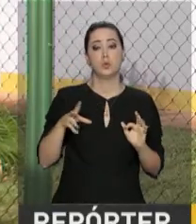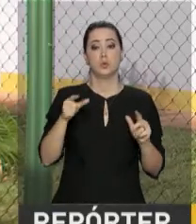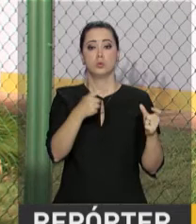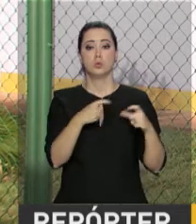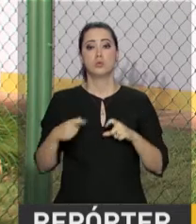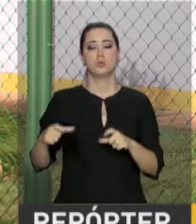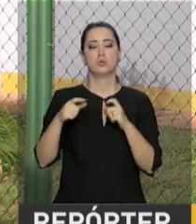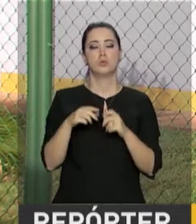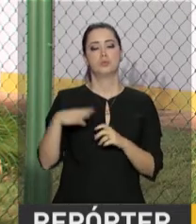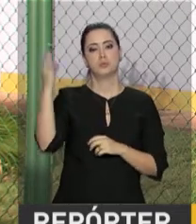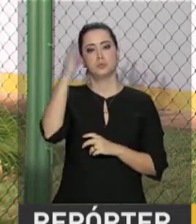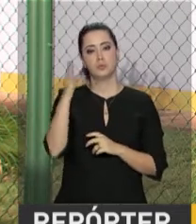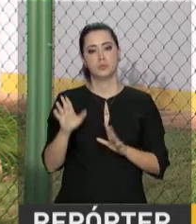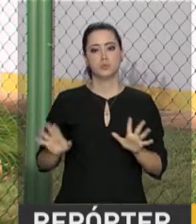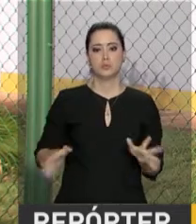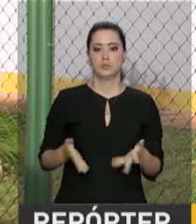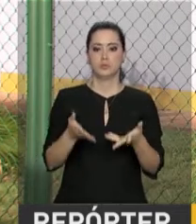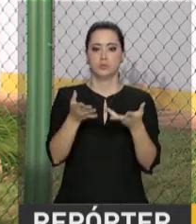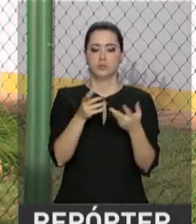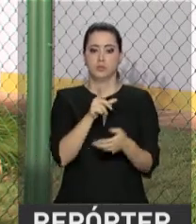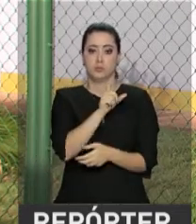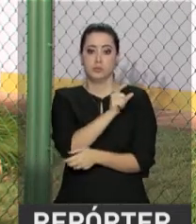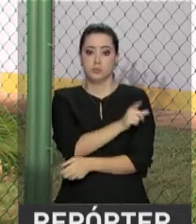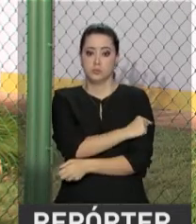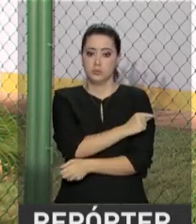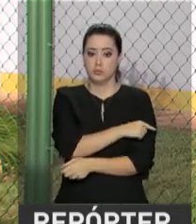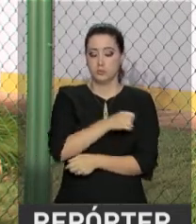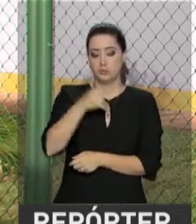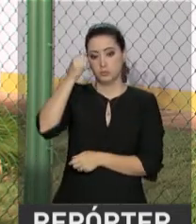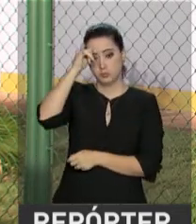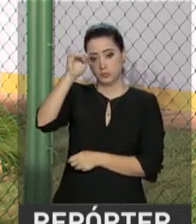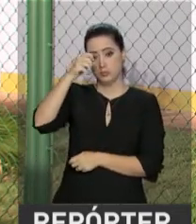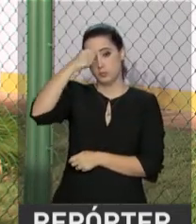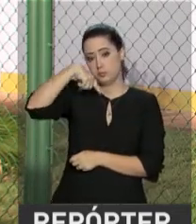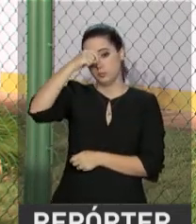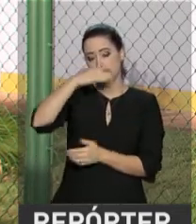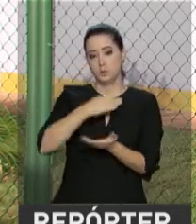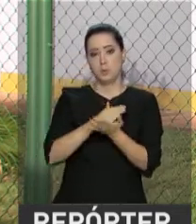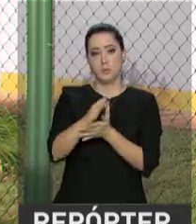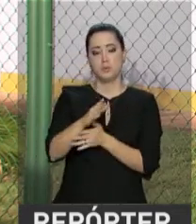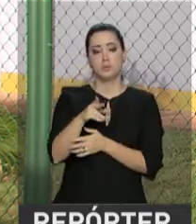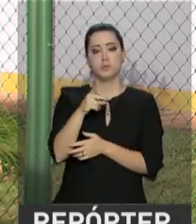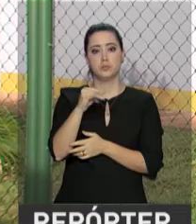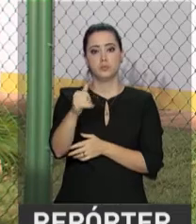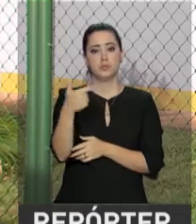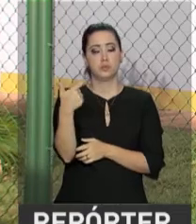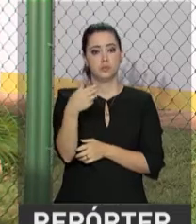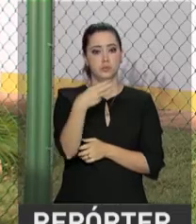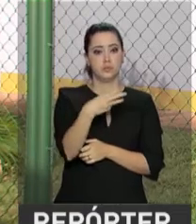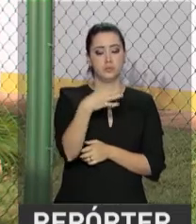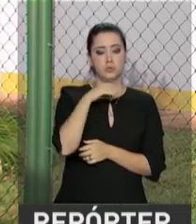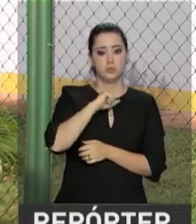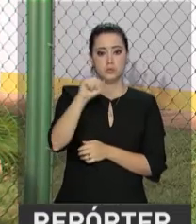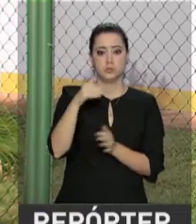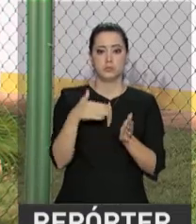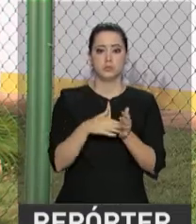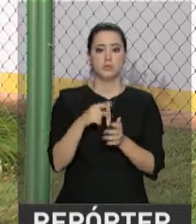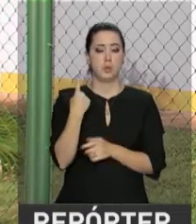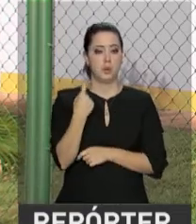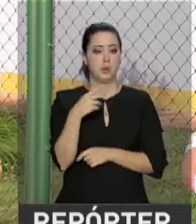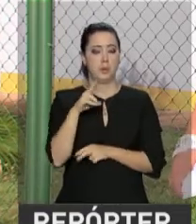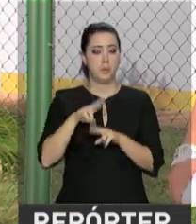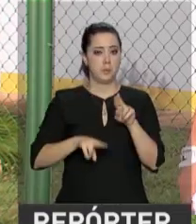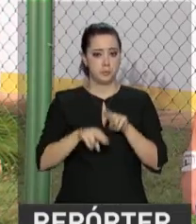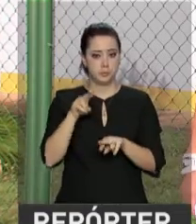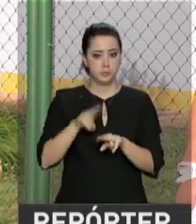vão estar mobilizados para a campanha nacional contra a gripe que começa no próximo dia 23 de abril e vai até 1º de